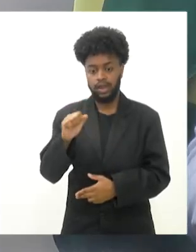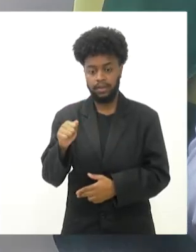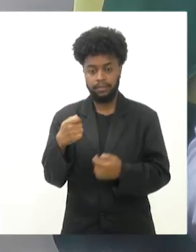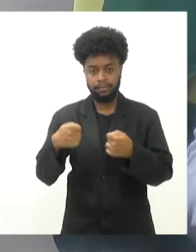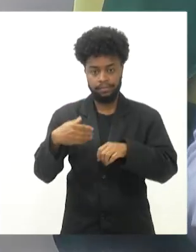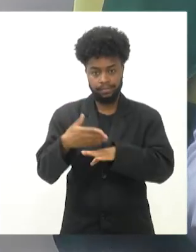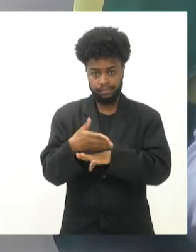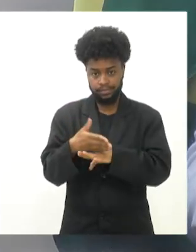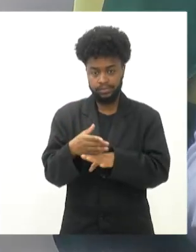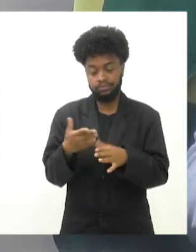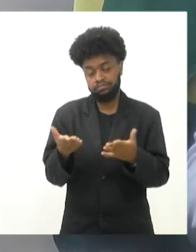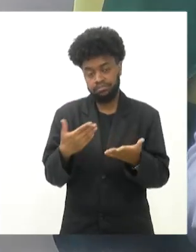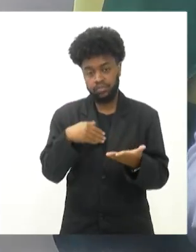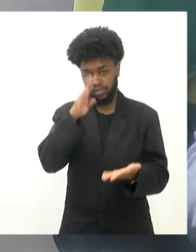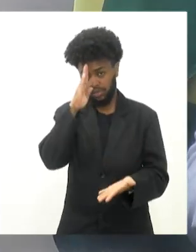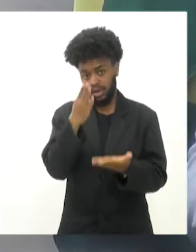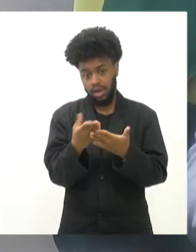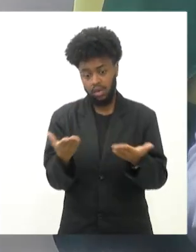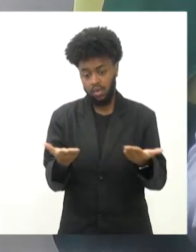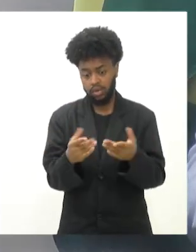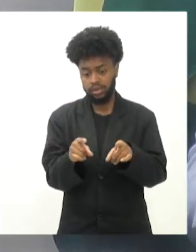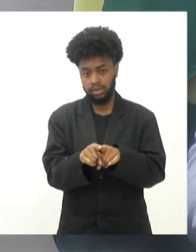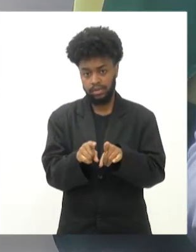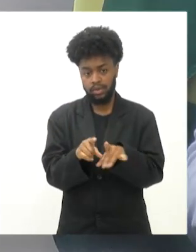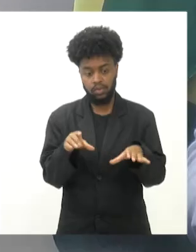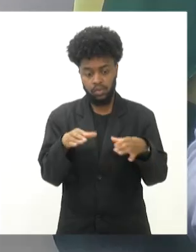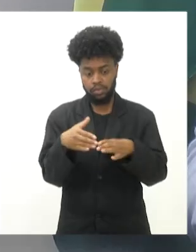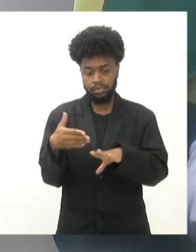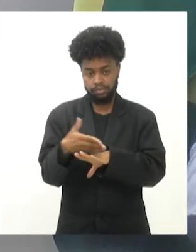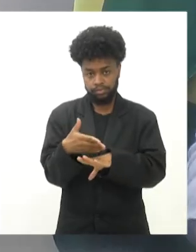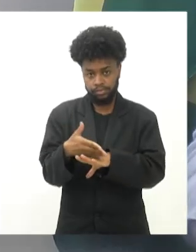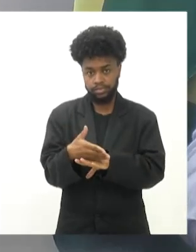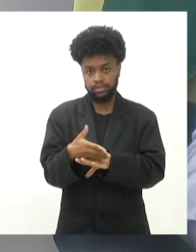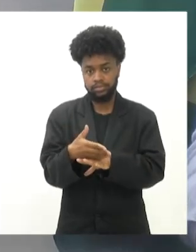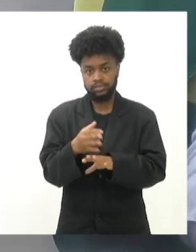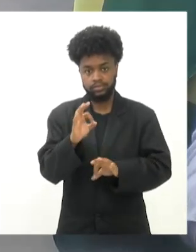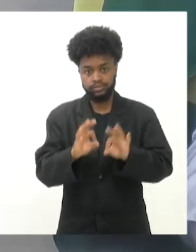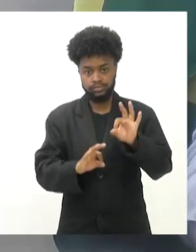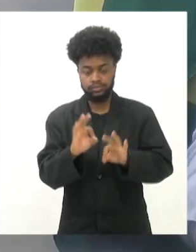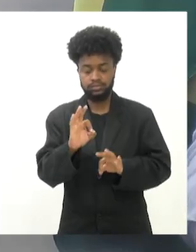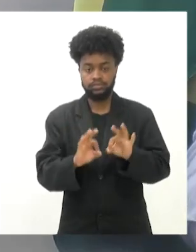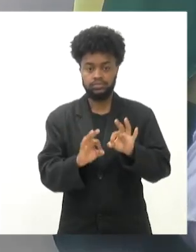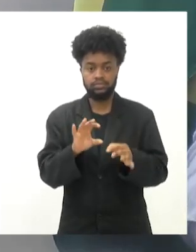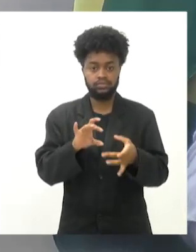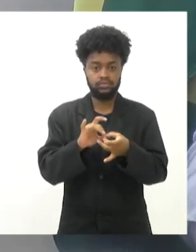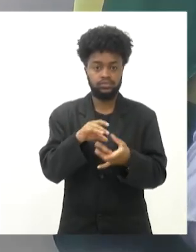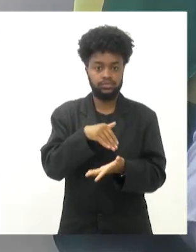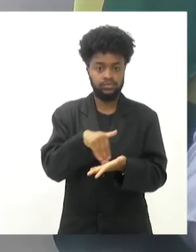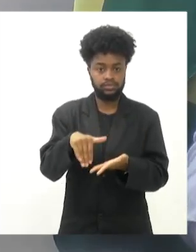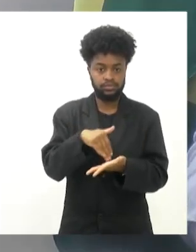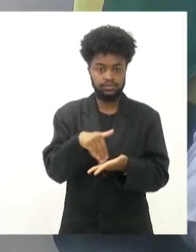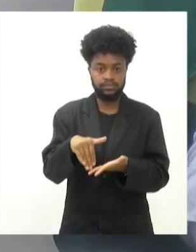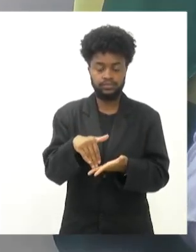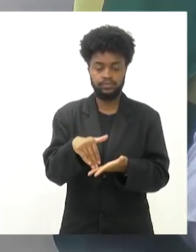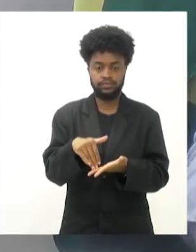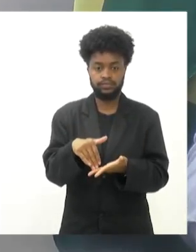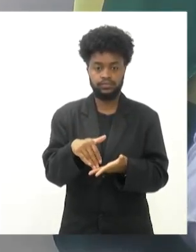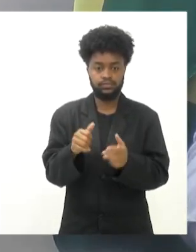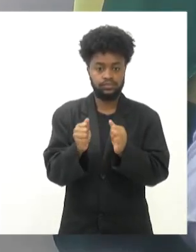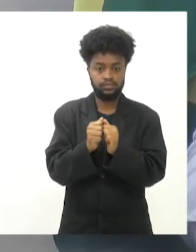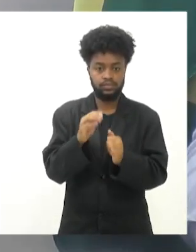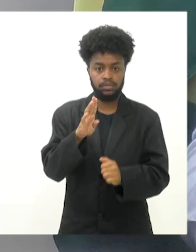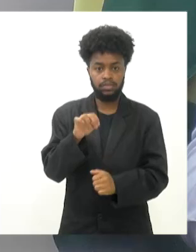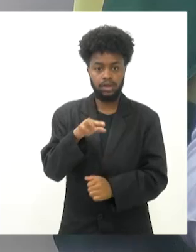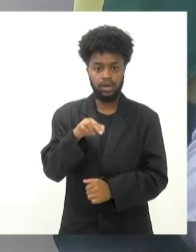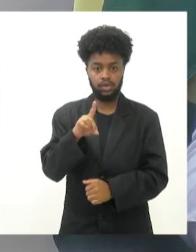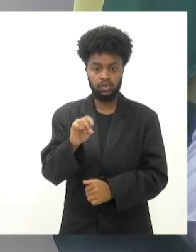acho que o INEA atual também, que fez parte na conjuntura da secretaria com o secretário Bernardo Rossi, deveria